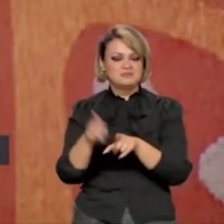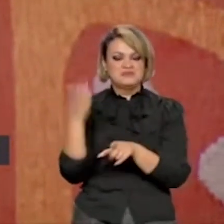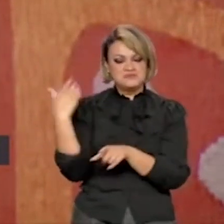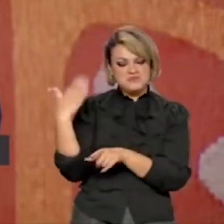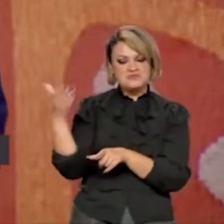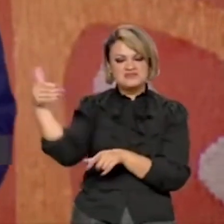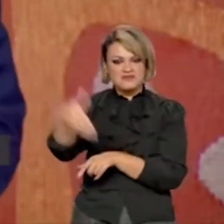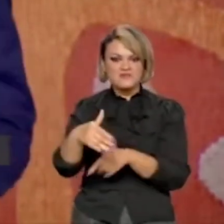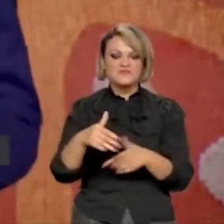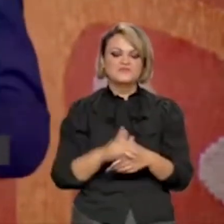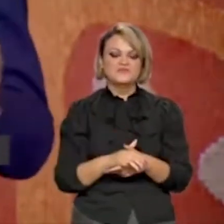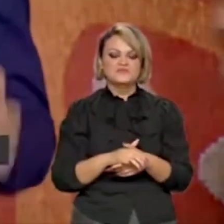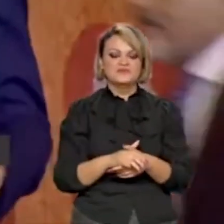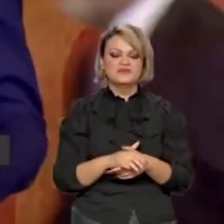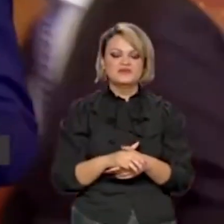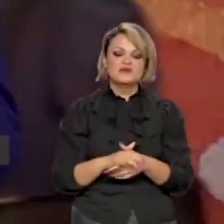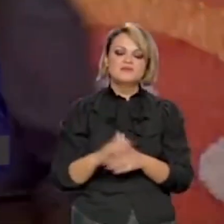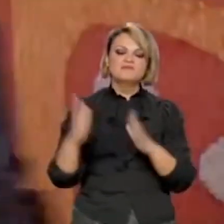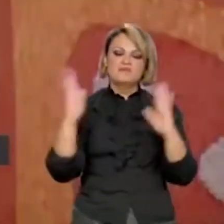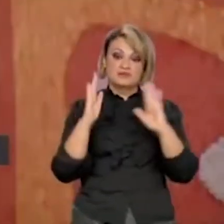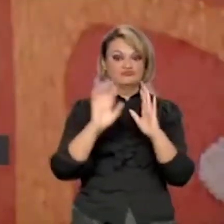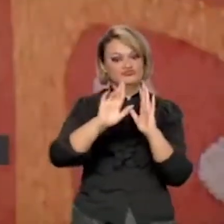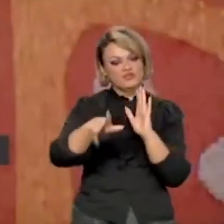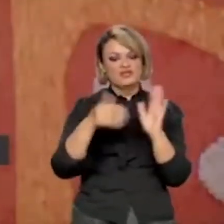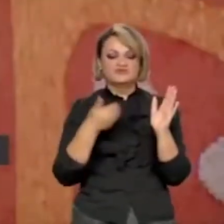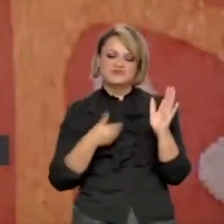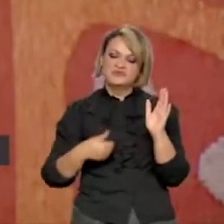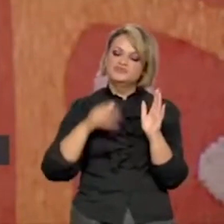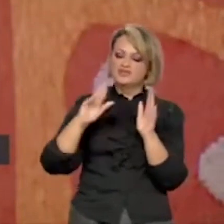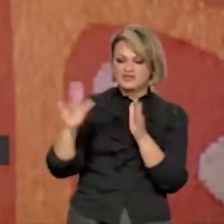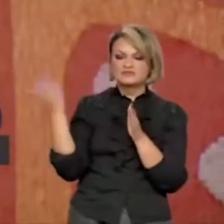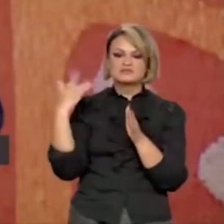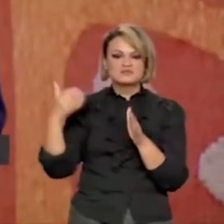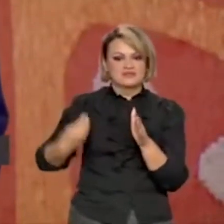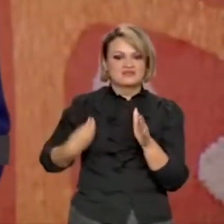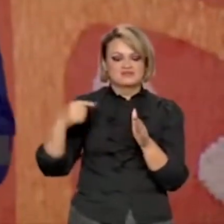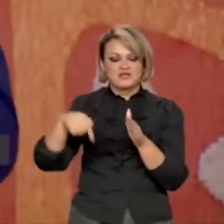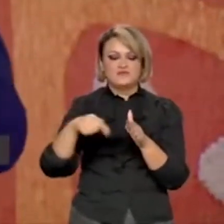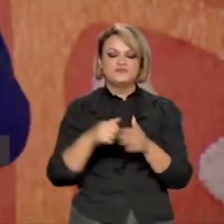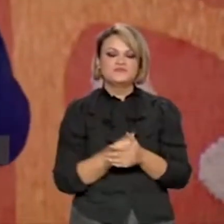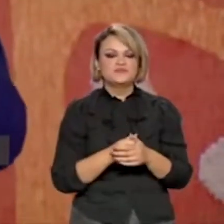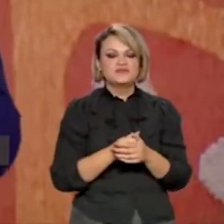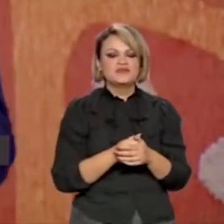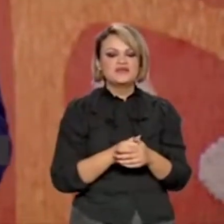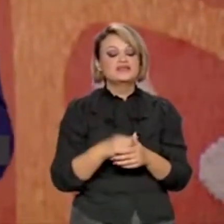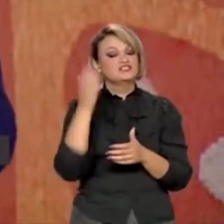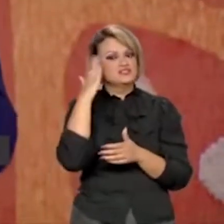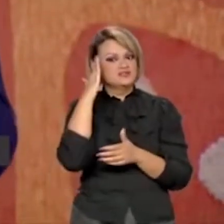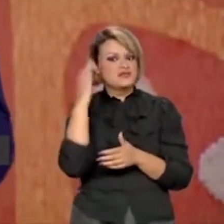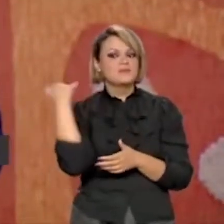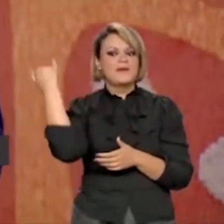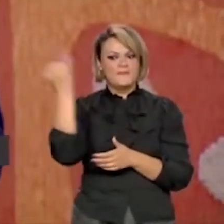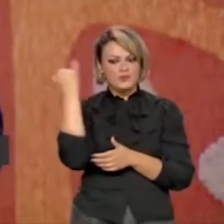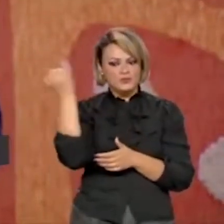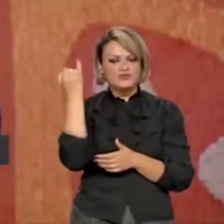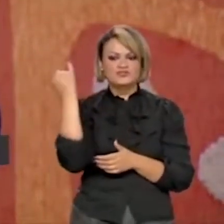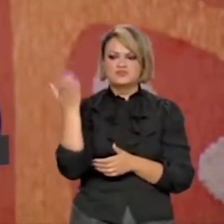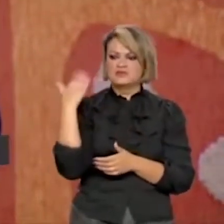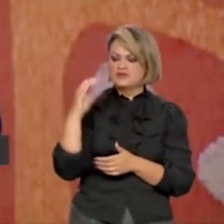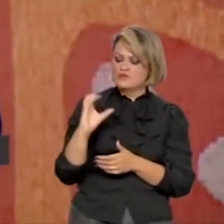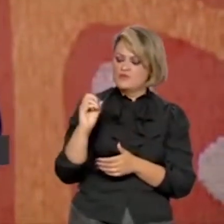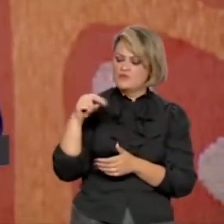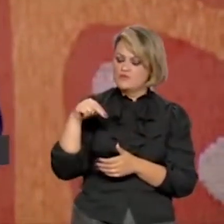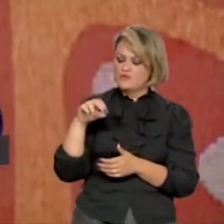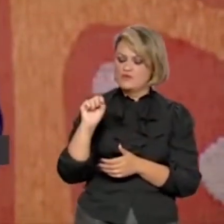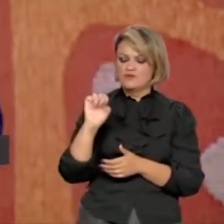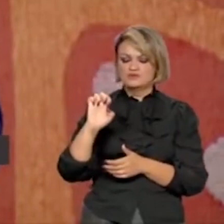conselhos econômico social em momentos diferentes e governos diferentes nós sabemos o quanto era importante o